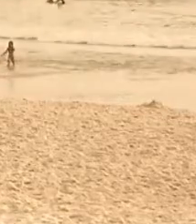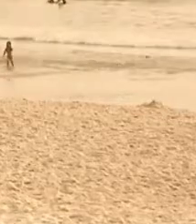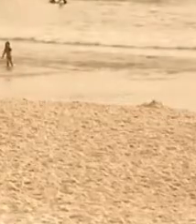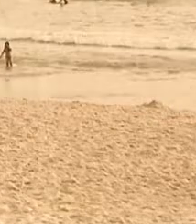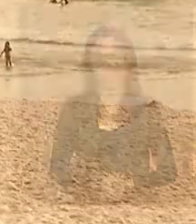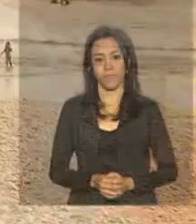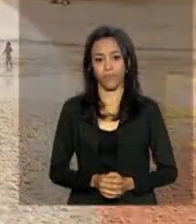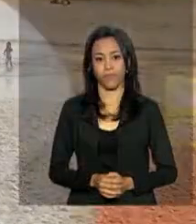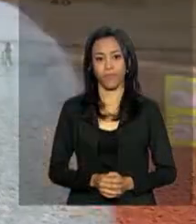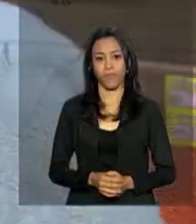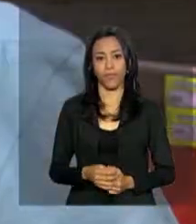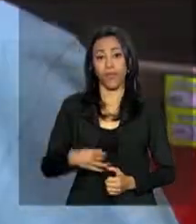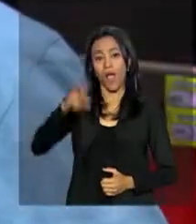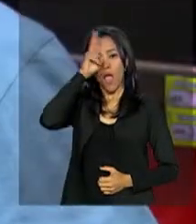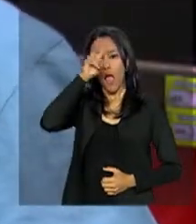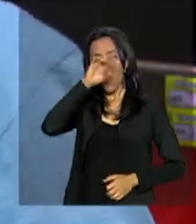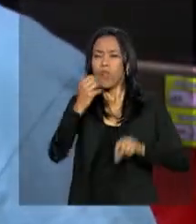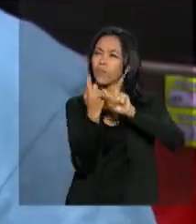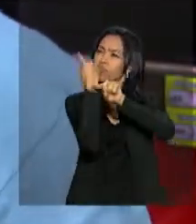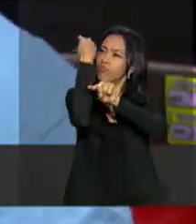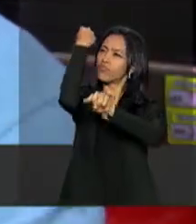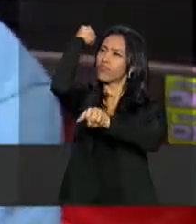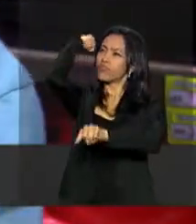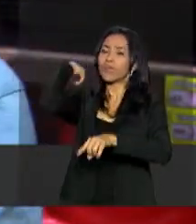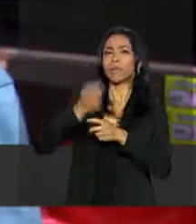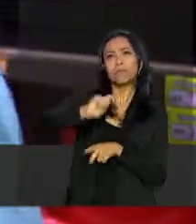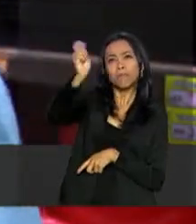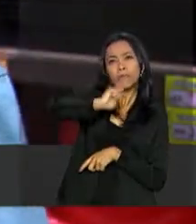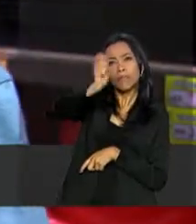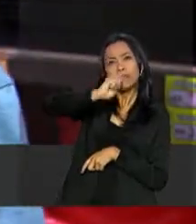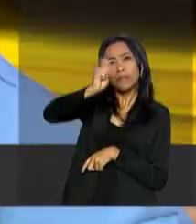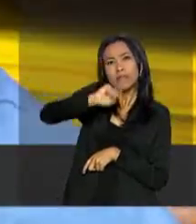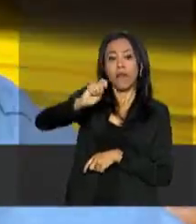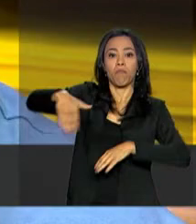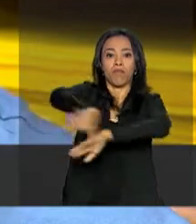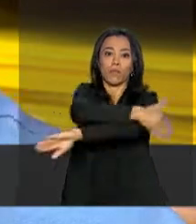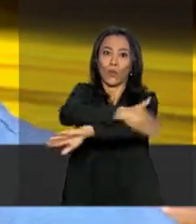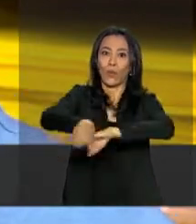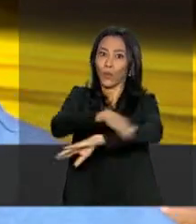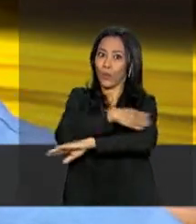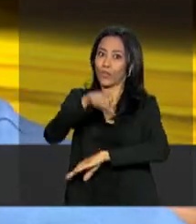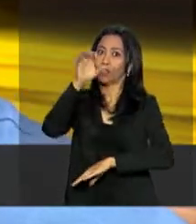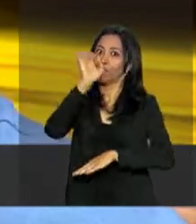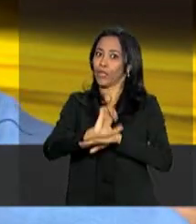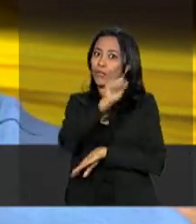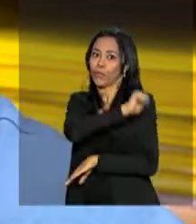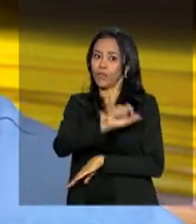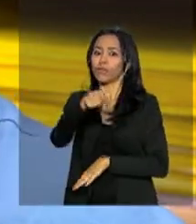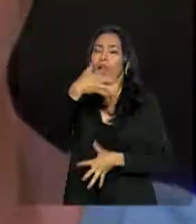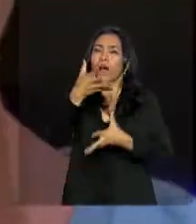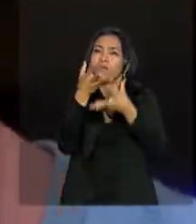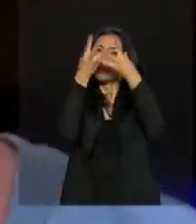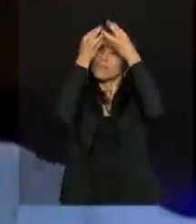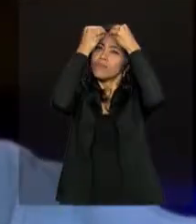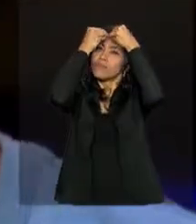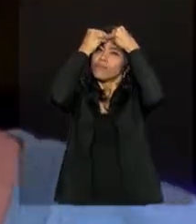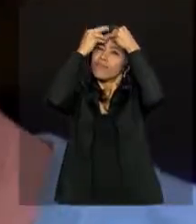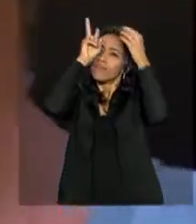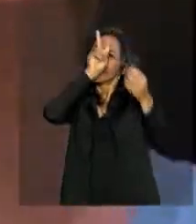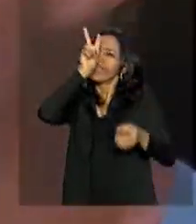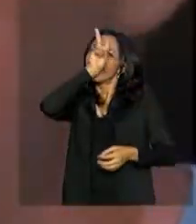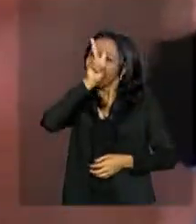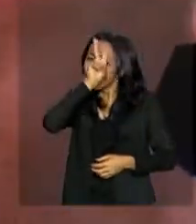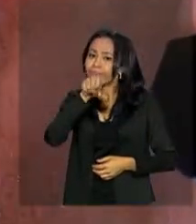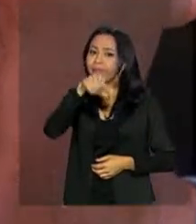As lembranças de quando empinava a pipa pelas ruas do Rio de Janeiro ainda estão na memória do Vicente. Aos 60